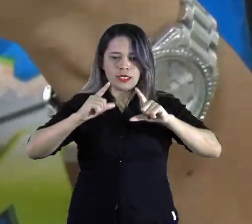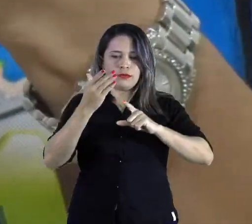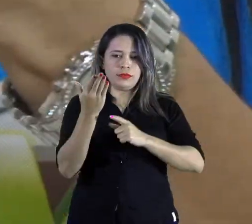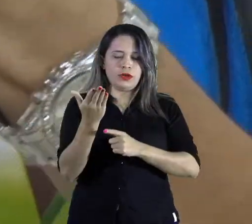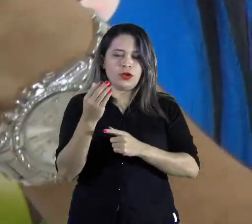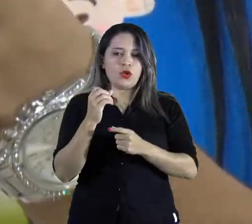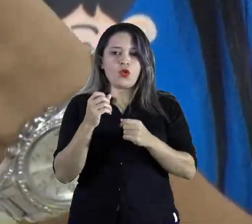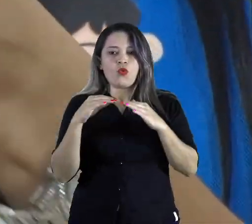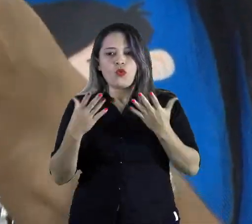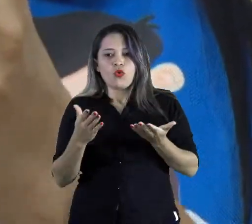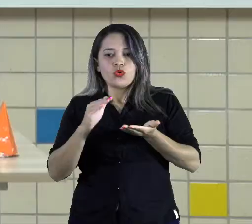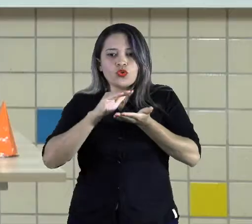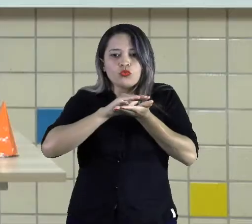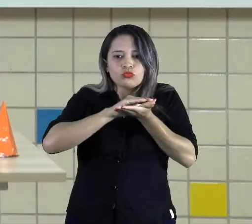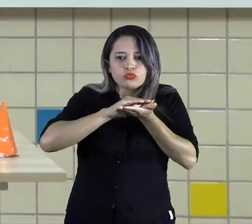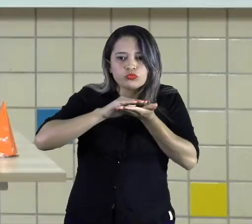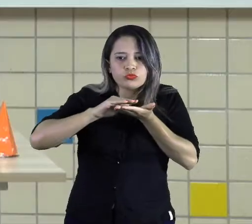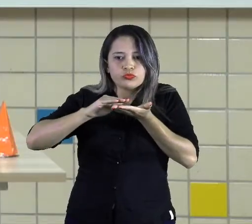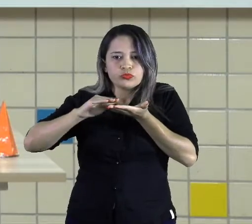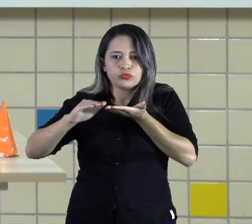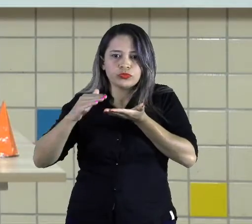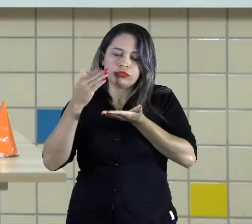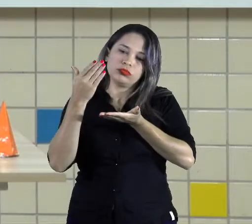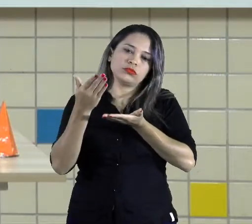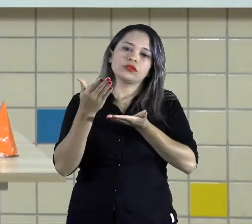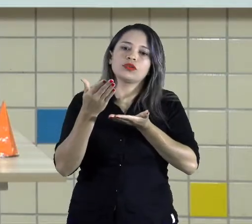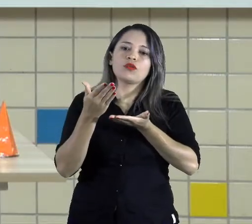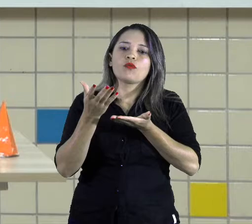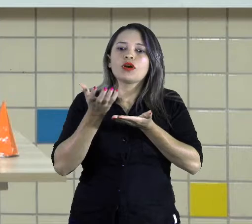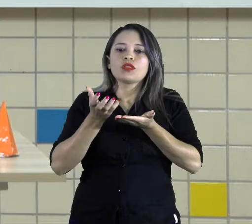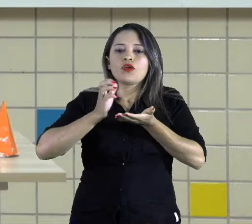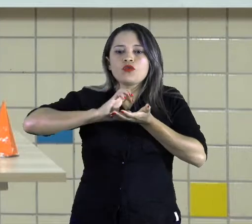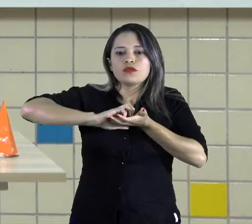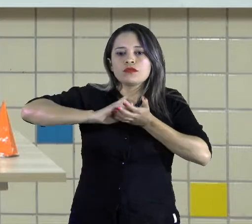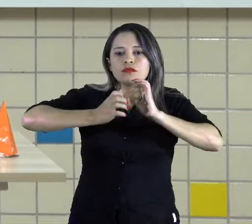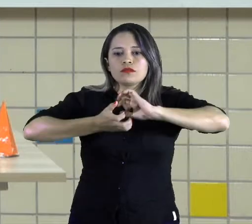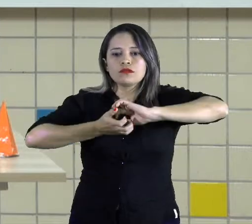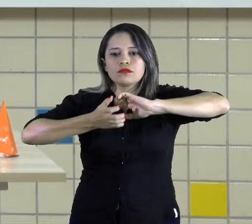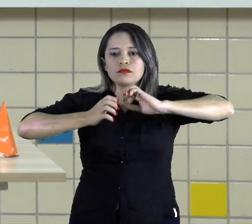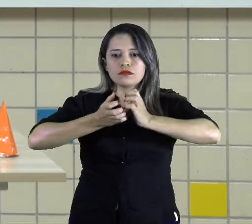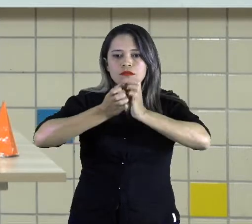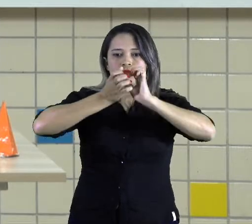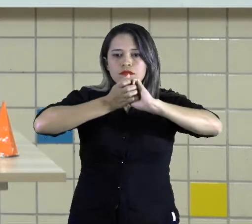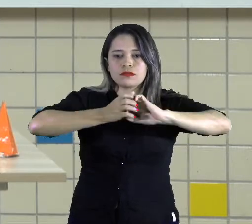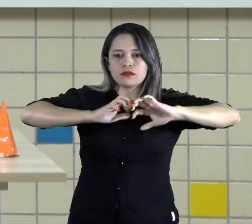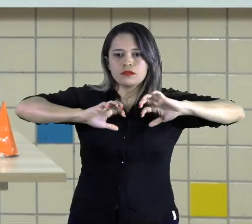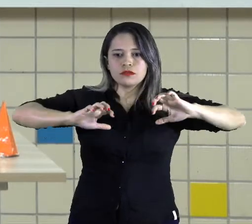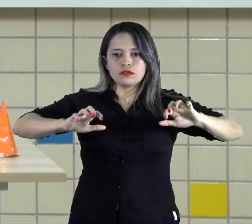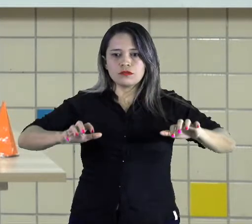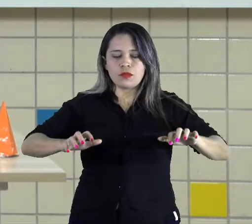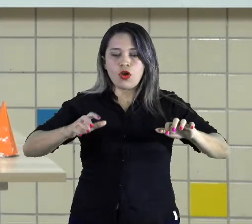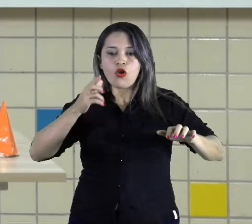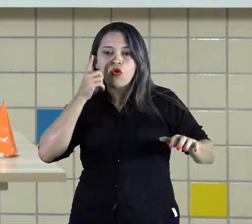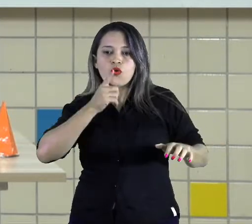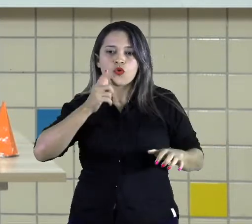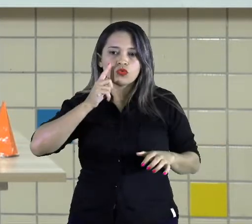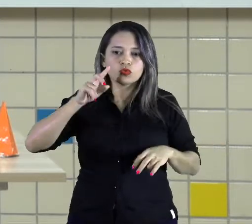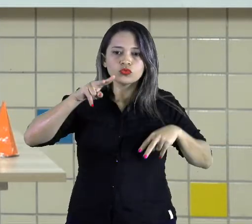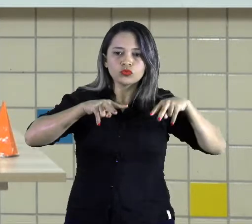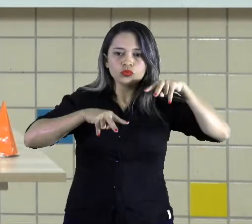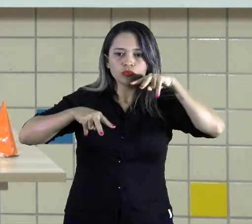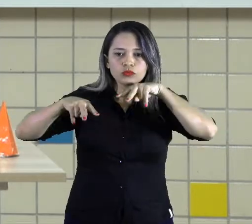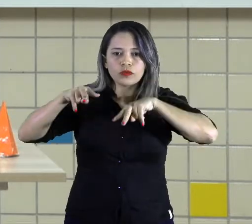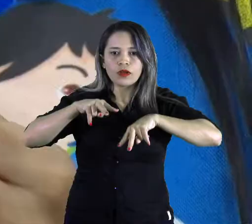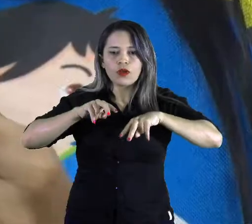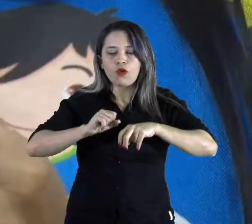faço a planificação de um sólido geométrico, quando eu desmonto ele, eu consigo visualizar melhor